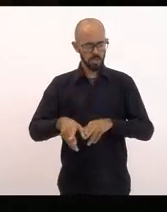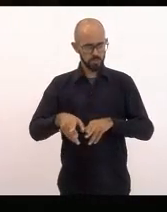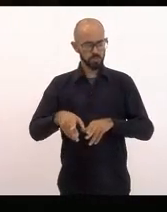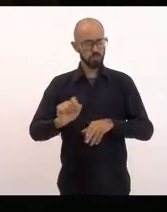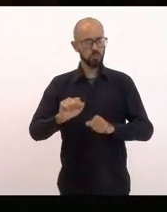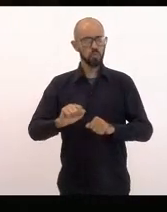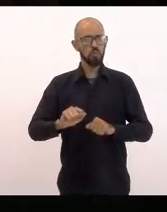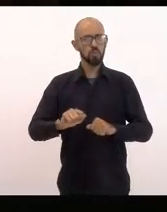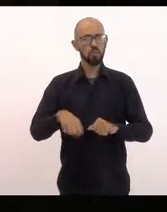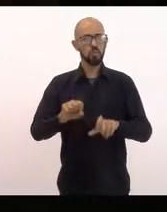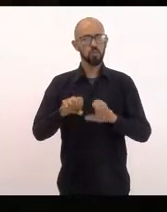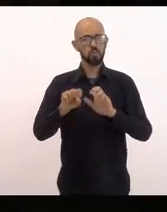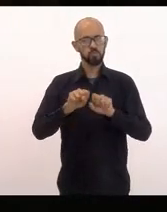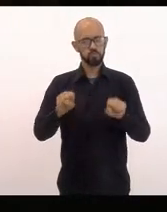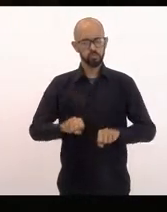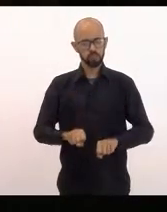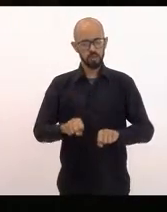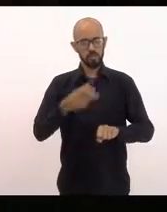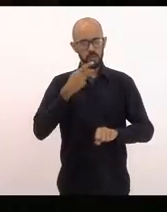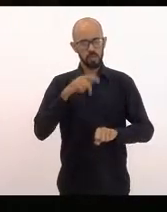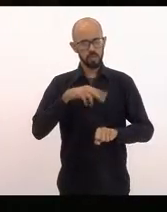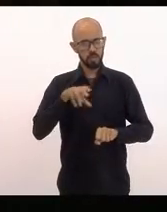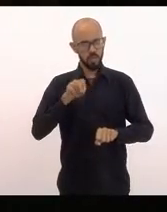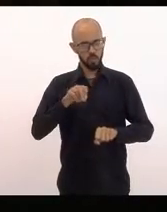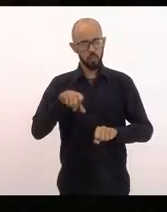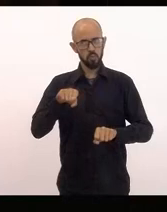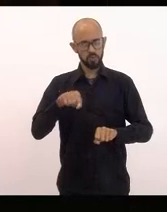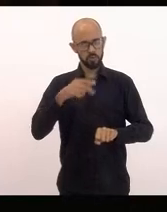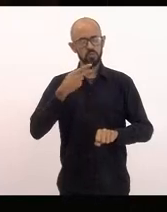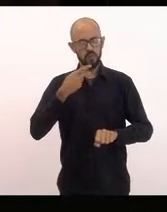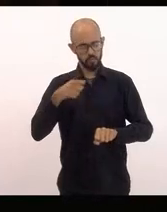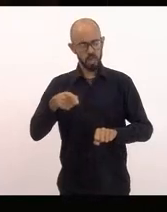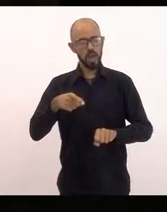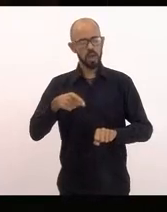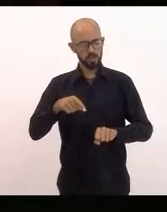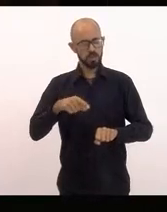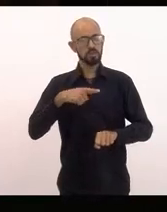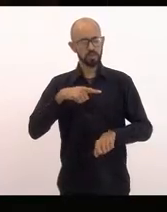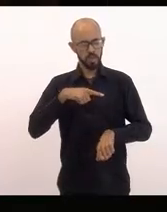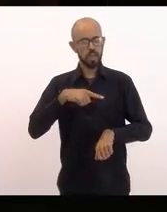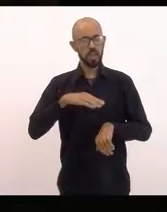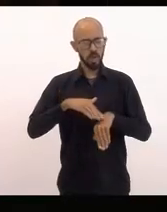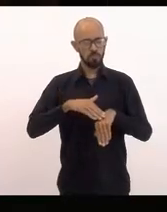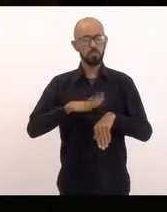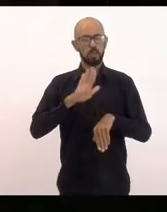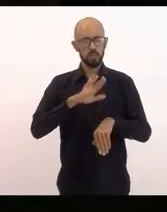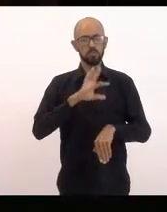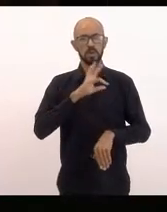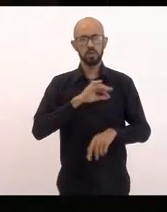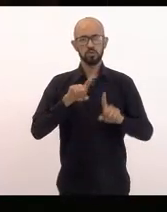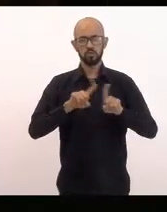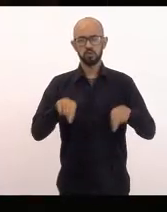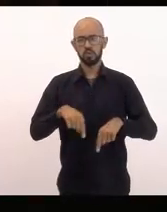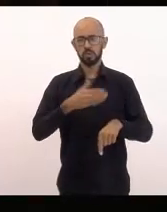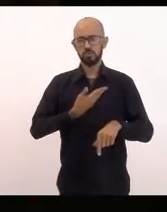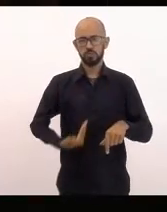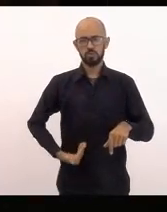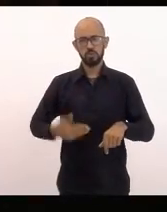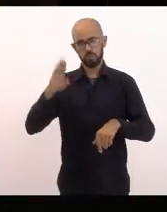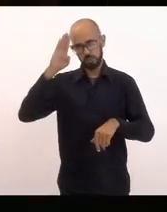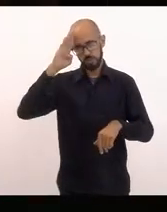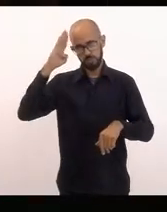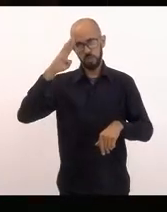não, nós, o governo, deu o aumento para os servidores em várias categorias e principalmente na categoria de segurança pública.